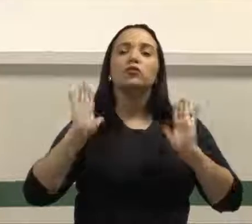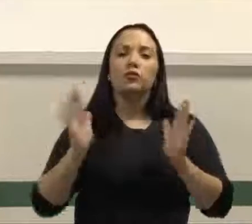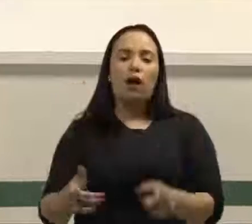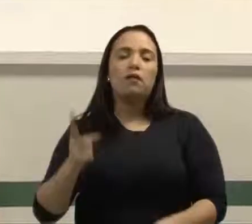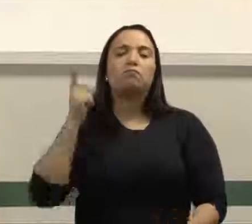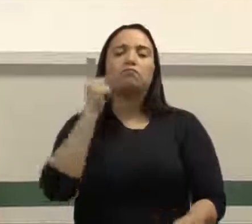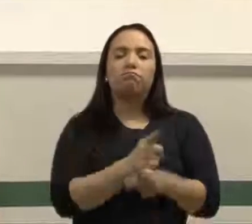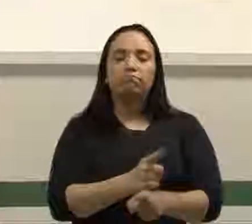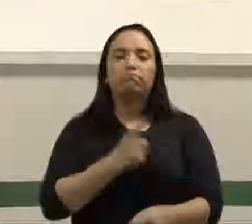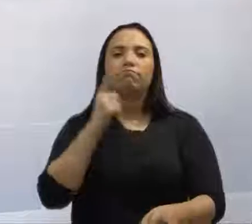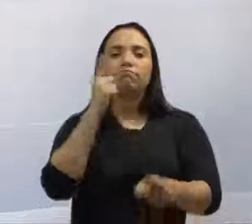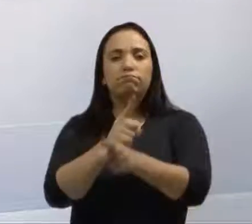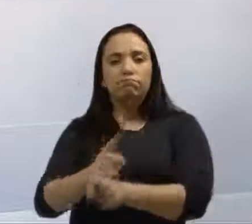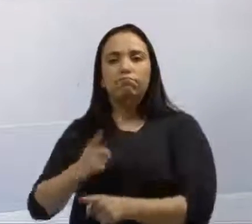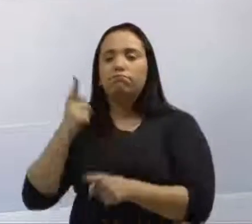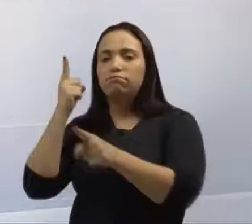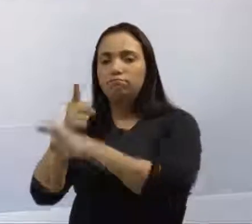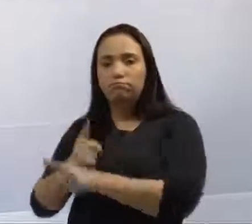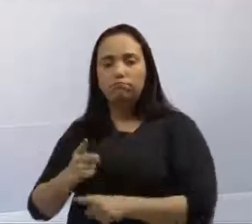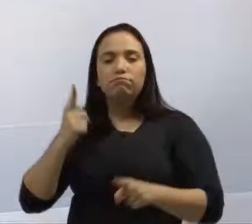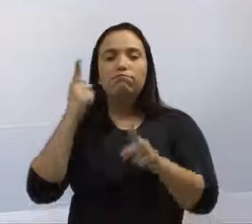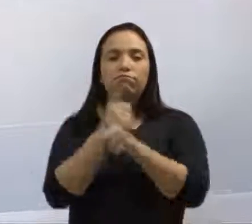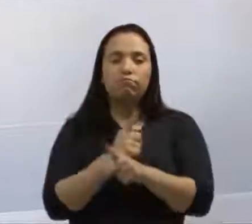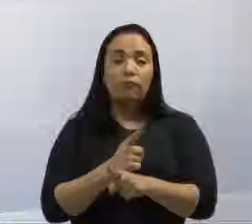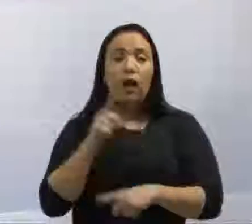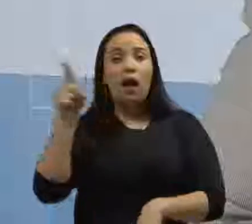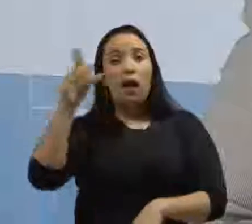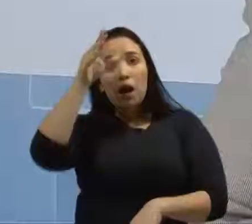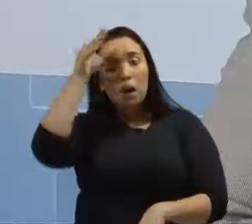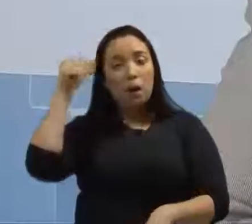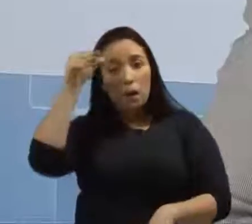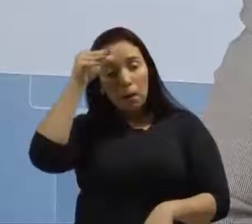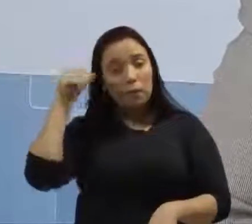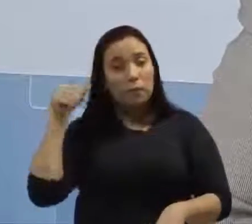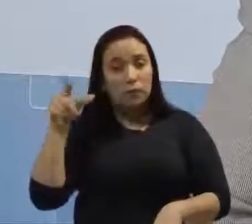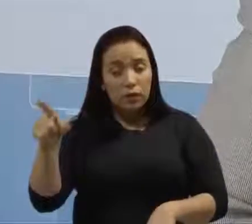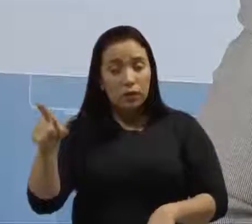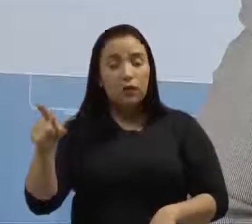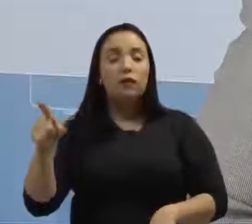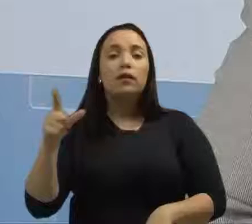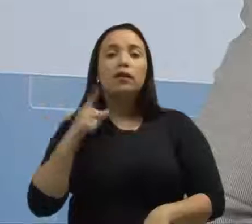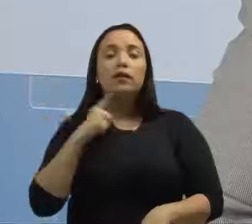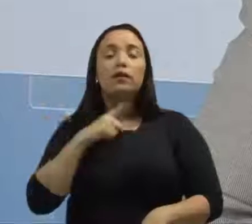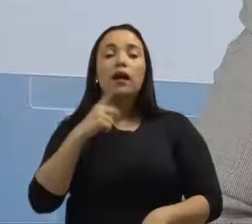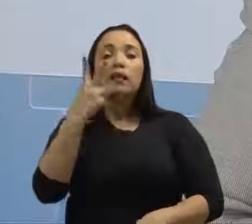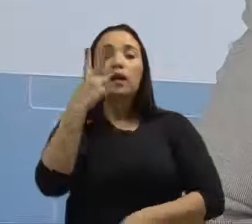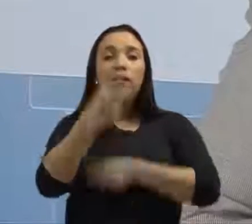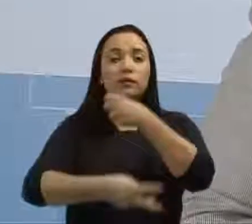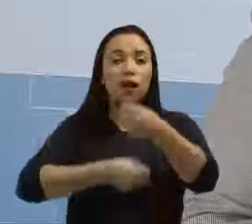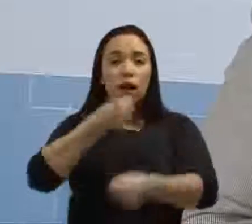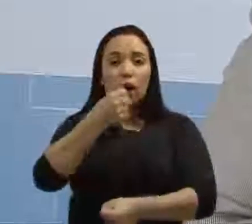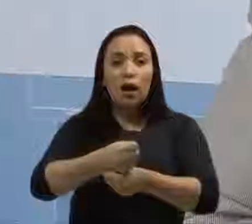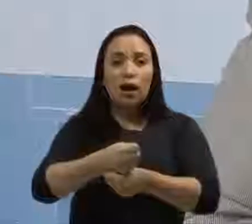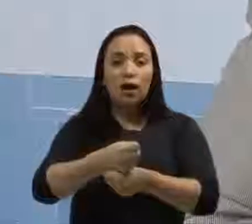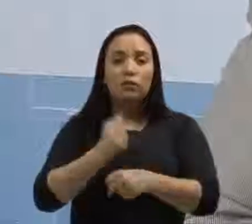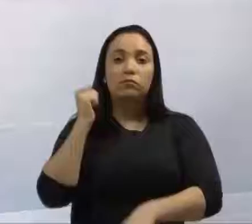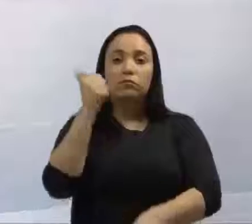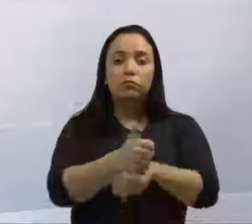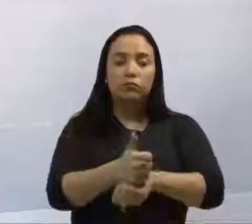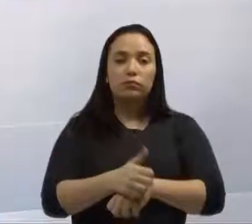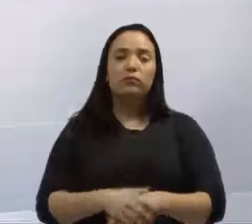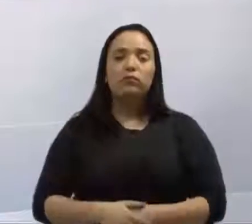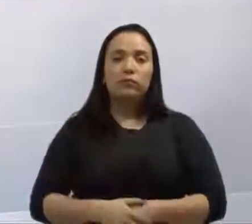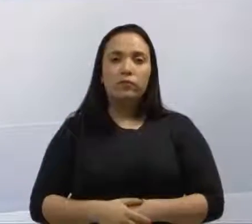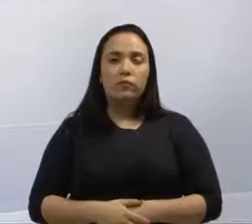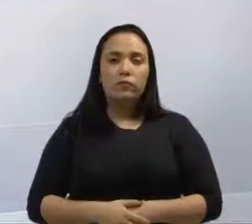macho. Exatamente. Ou está aparecendo. Não tem podridão, não. O governador Camilo Santana, no meio dessa confusão, teve 3 anos de mandato.